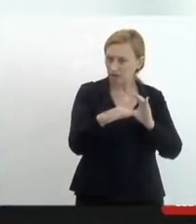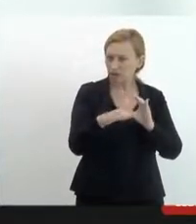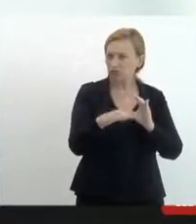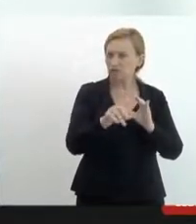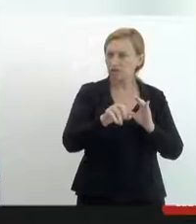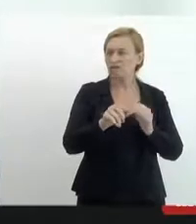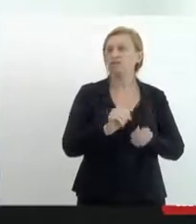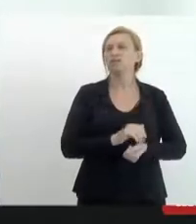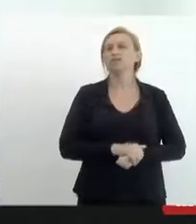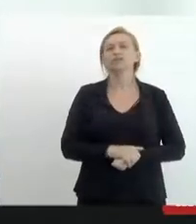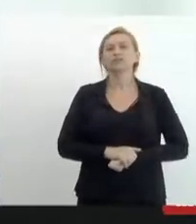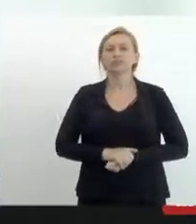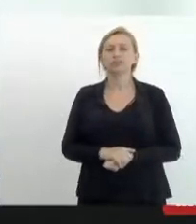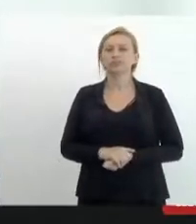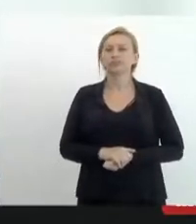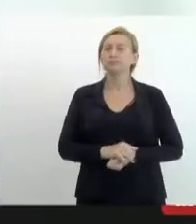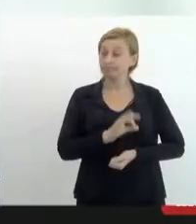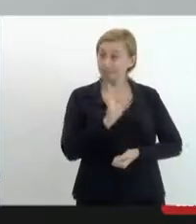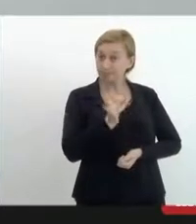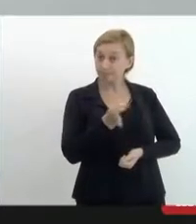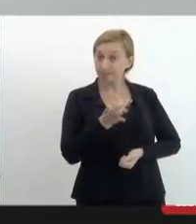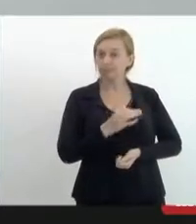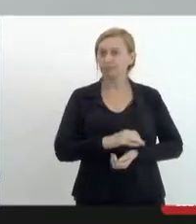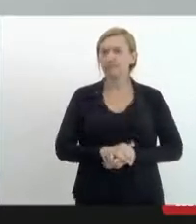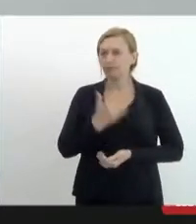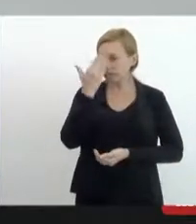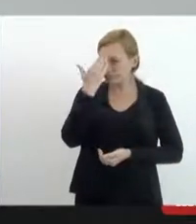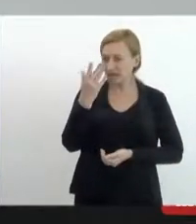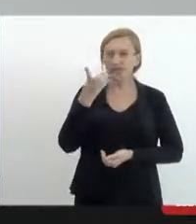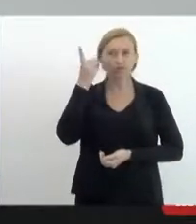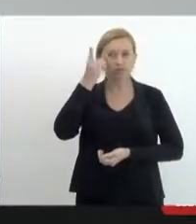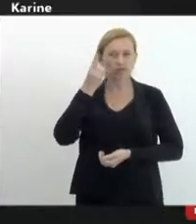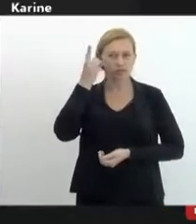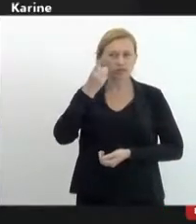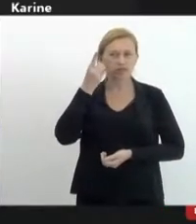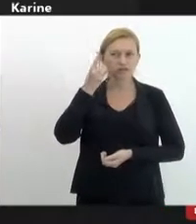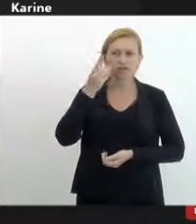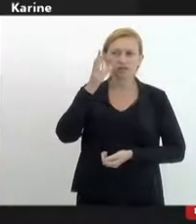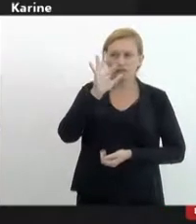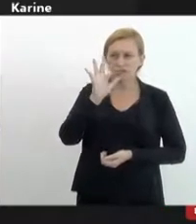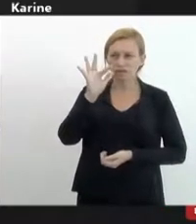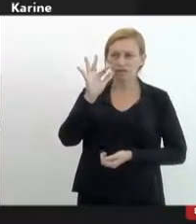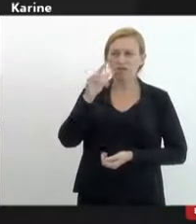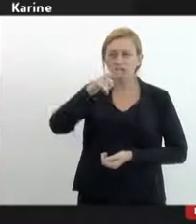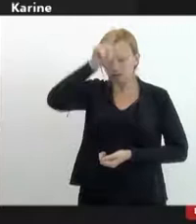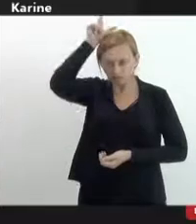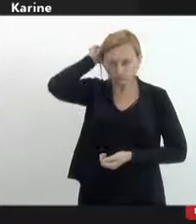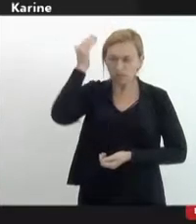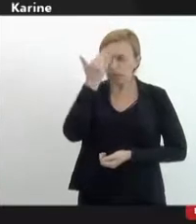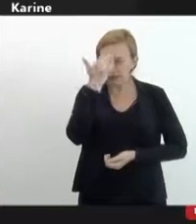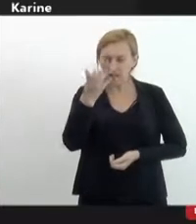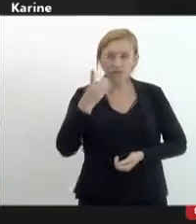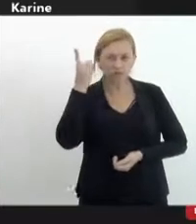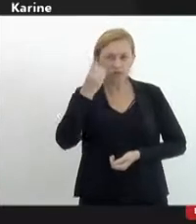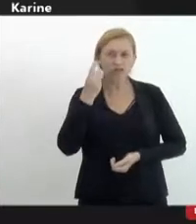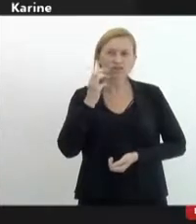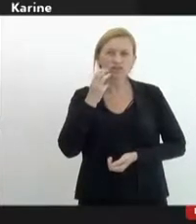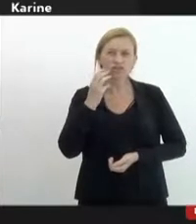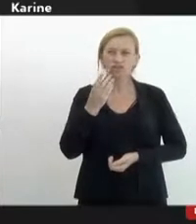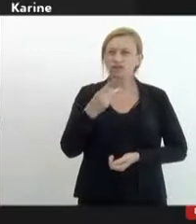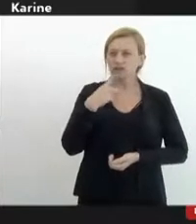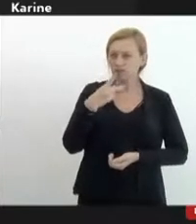por favor. Será feito isso. Obrigado, deputado de Paulo. Obrigado, deputado Valdeque, por